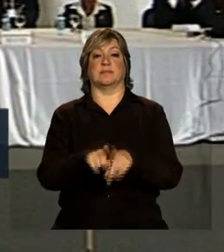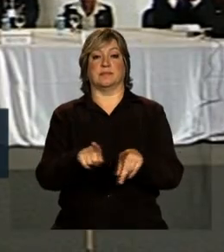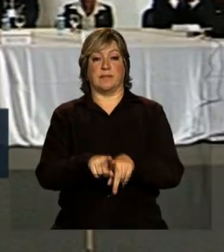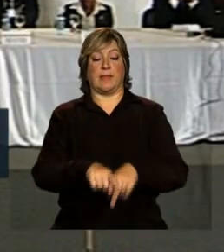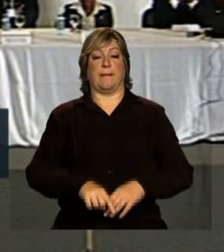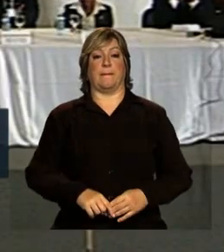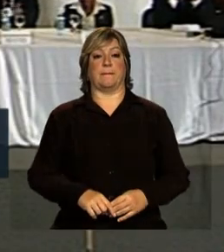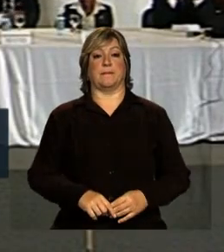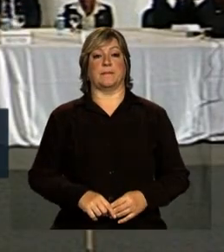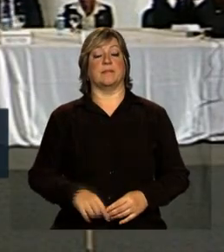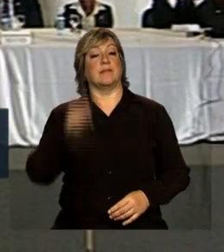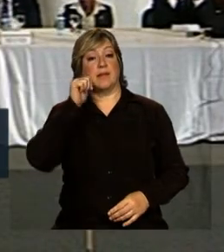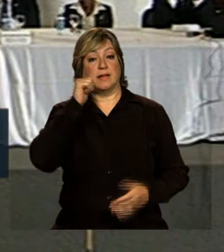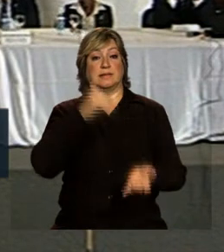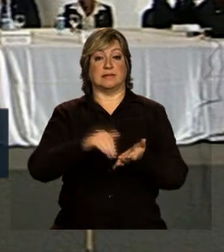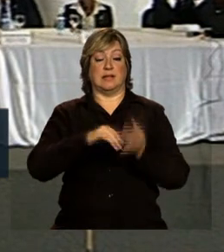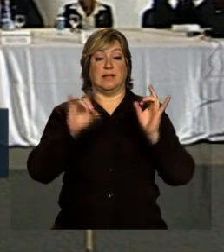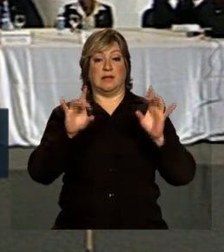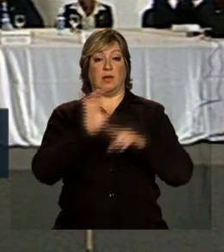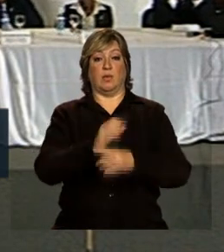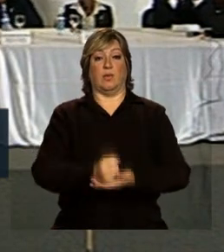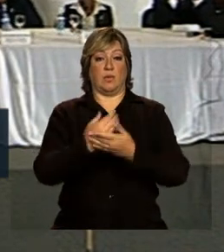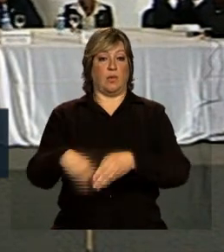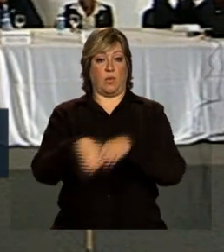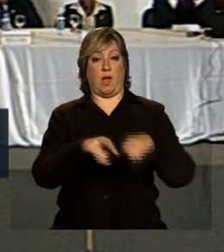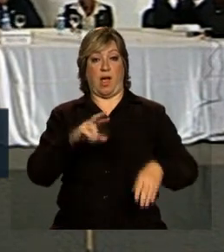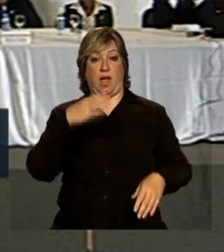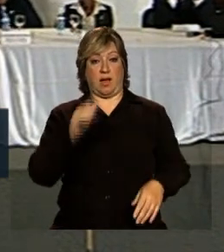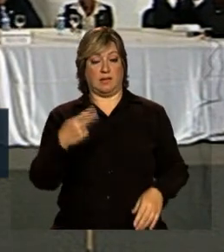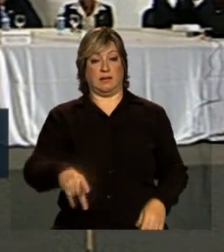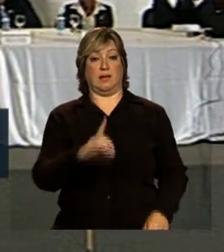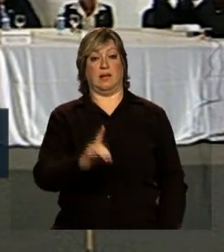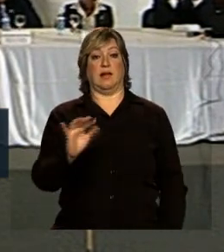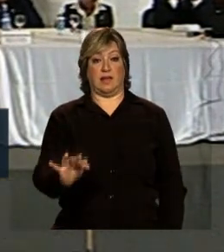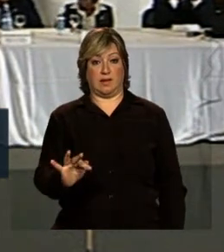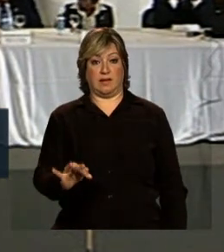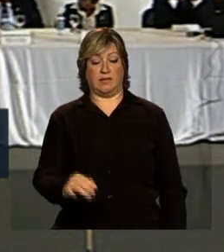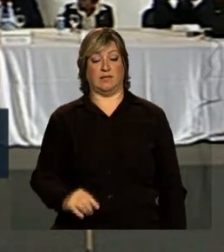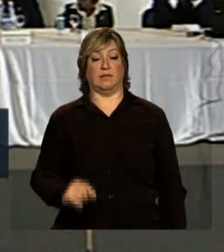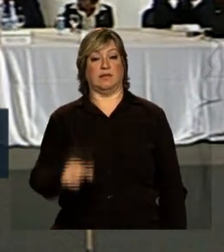Cumprimento a secretária especial de Promoção e Igualdade Racial do Distrito Federal,